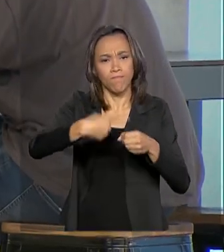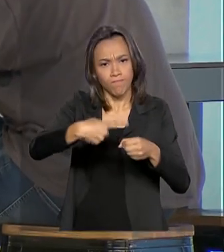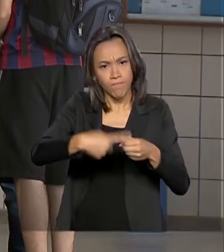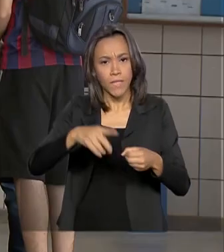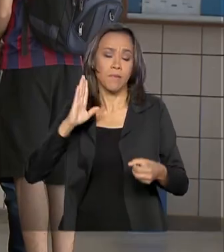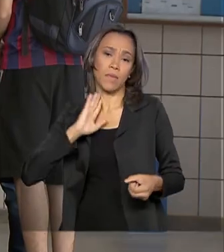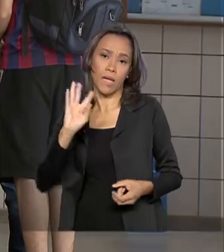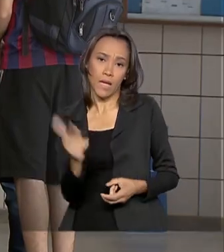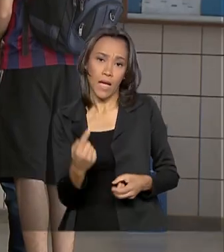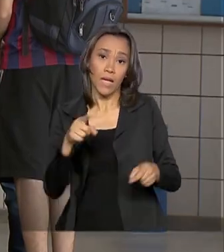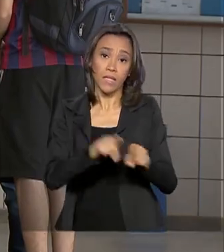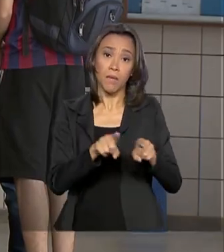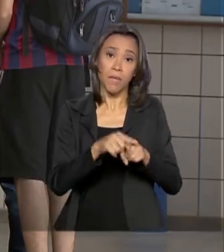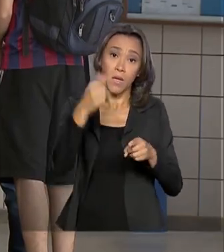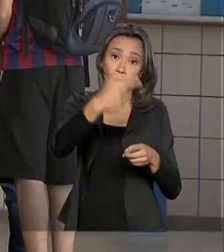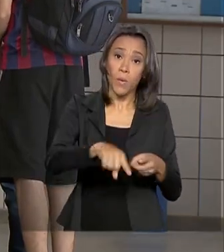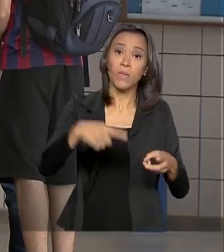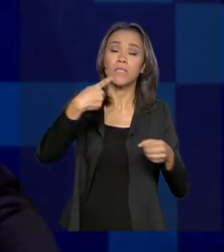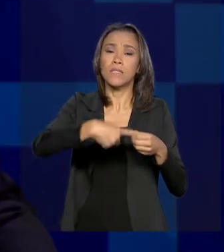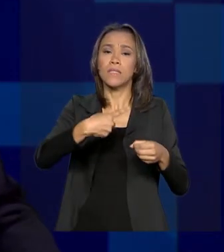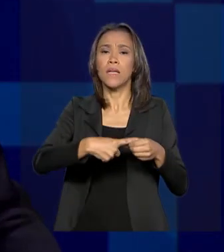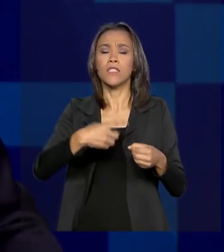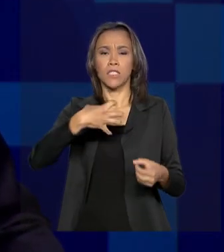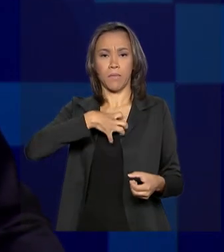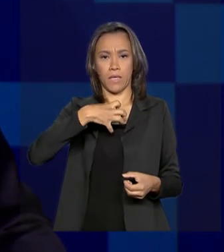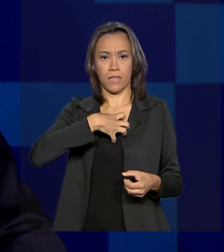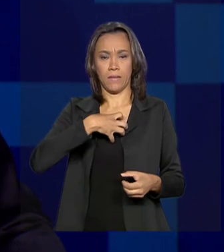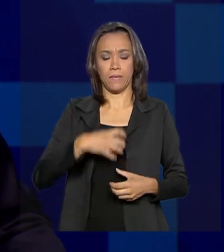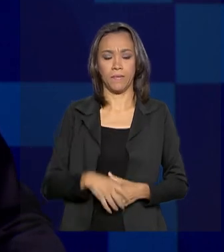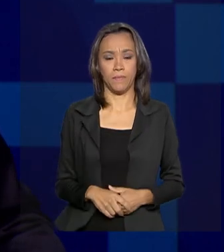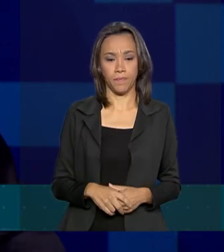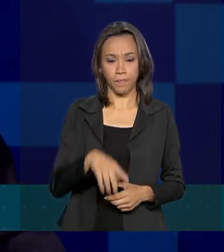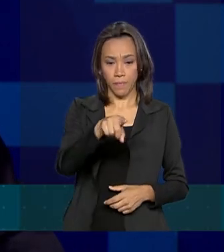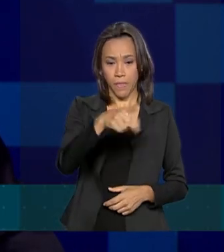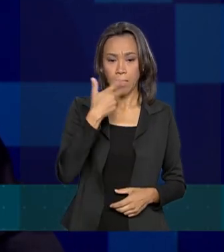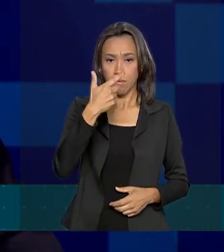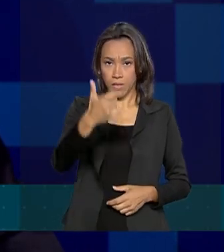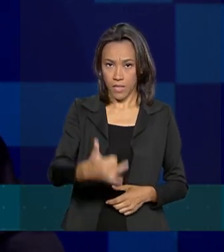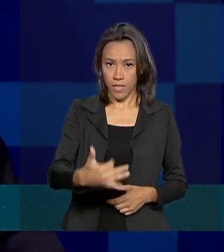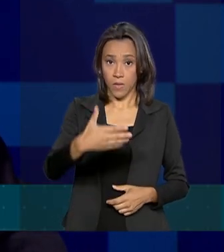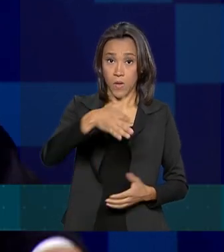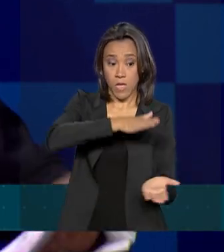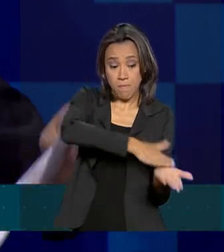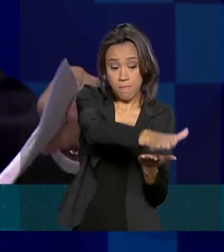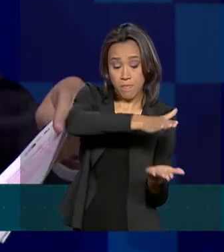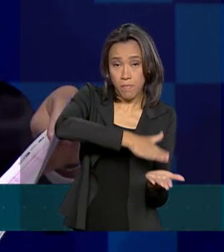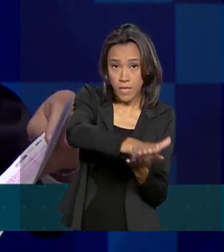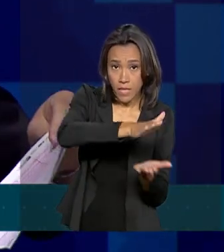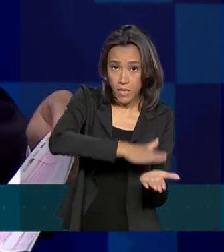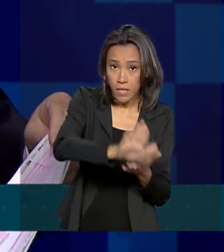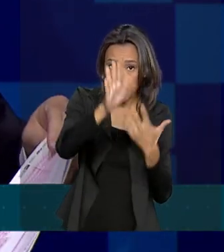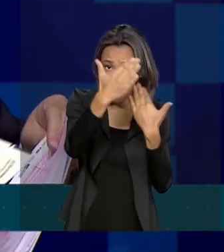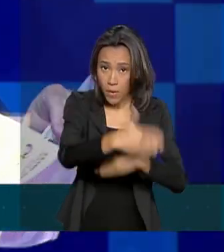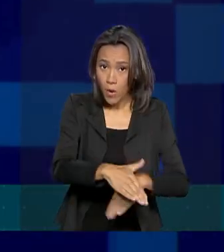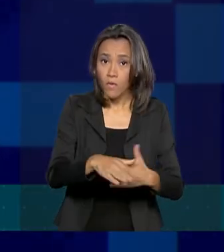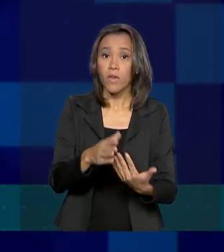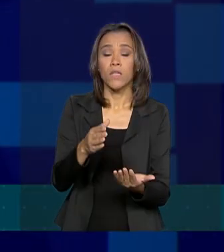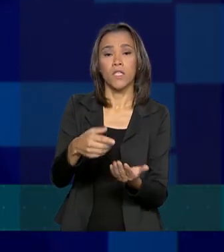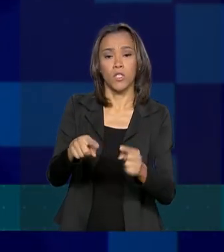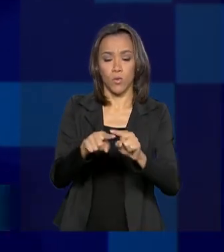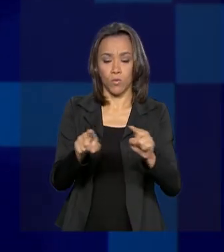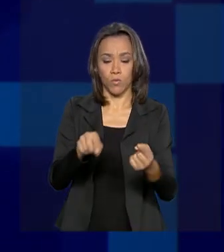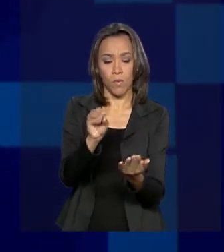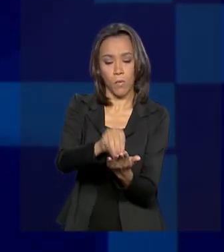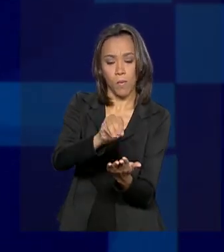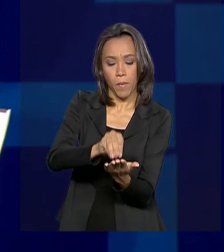gerais e alagoinhas na bahia a gráfica que imprime a prova uma prova e um cartão resposta uma